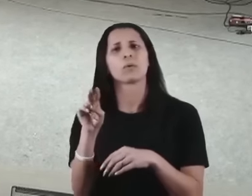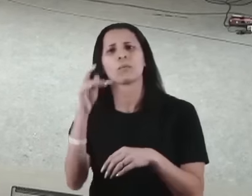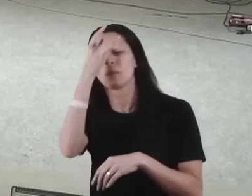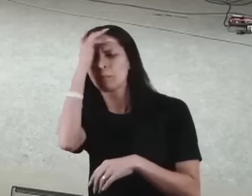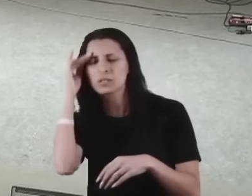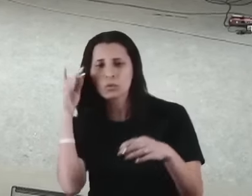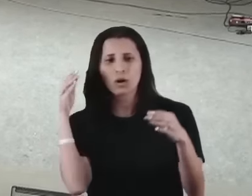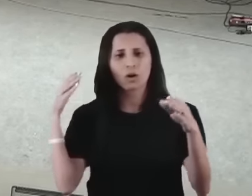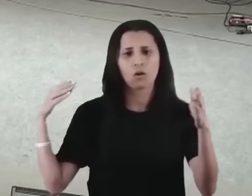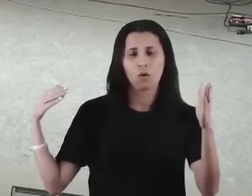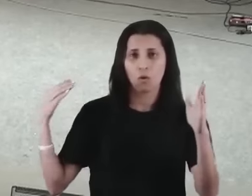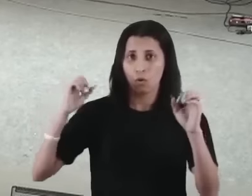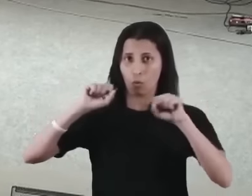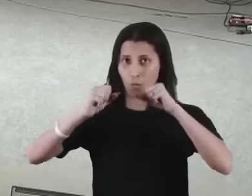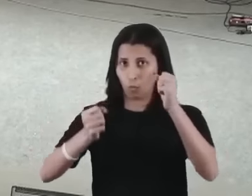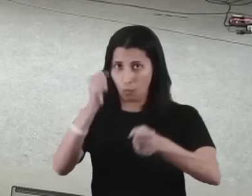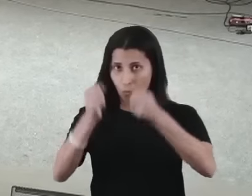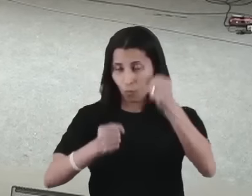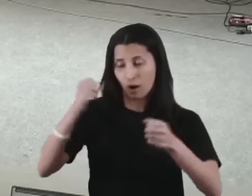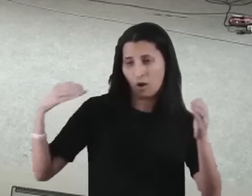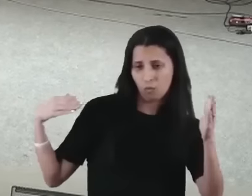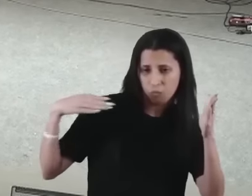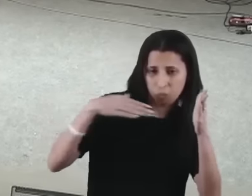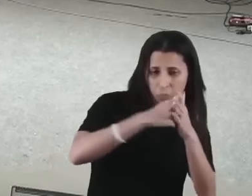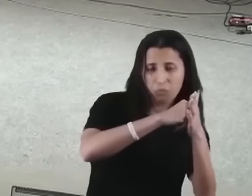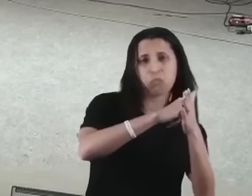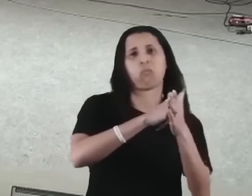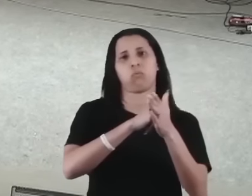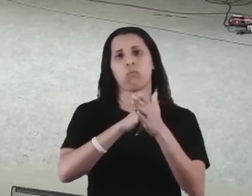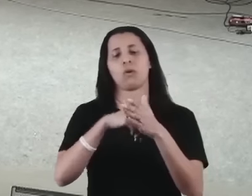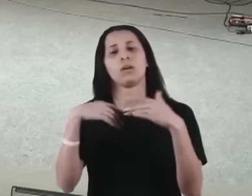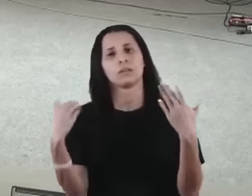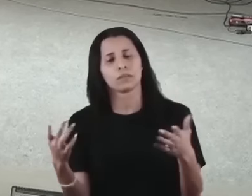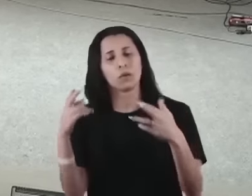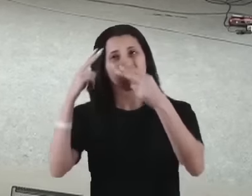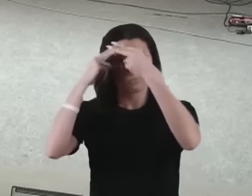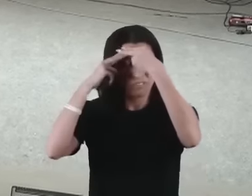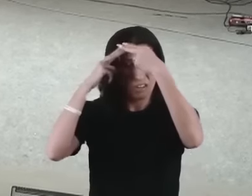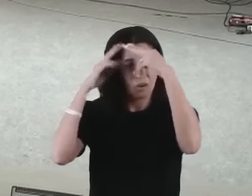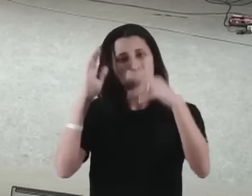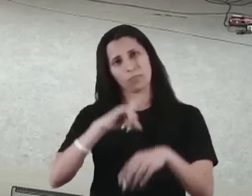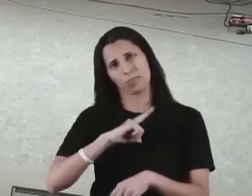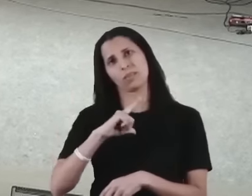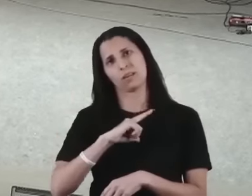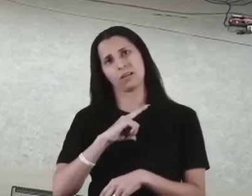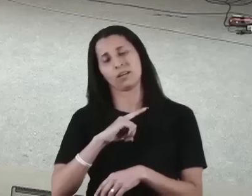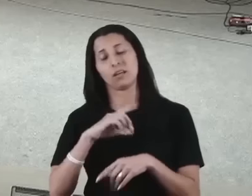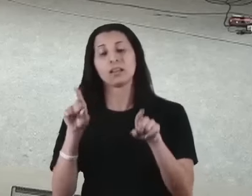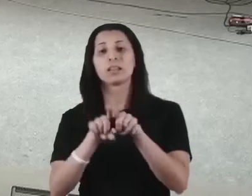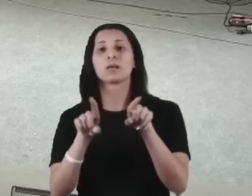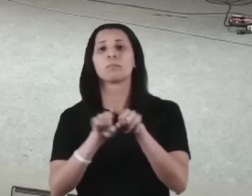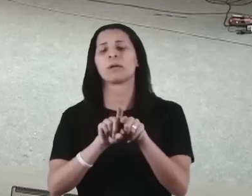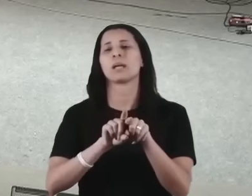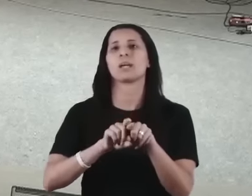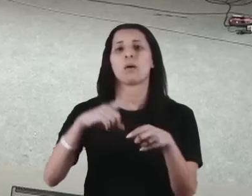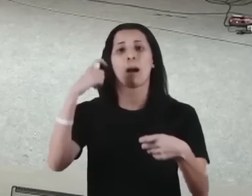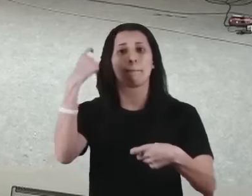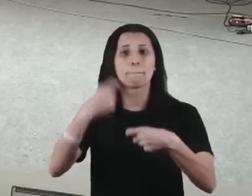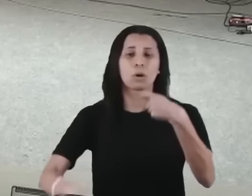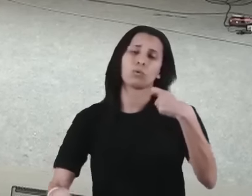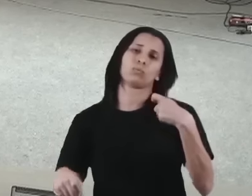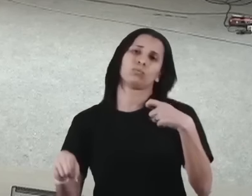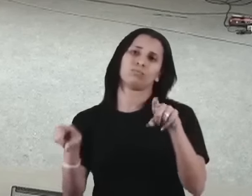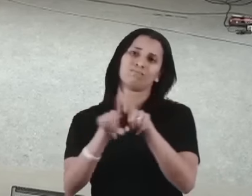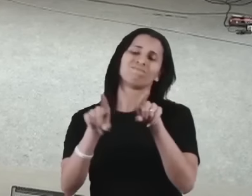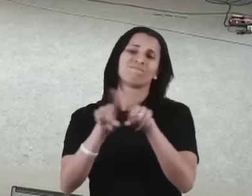passou por um assalto alguma coisa estarrecedora assustadora aquela pessoa passa a